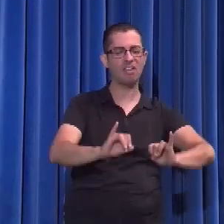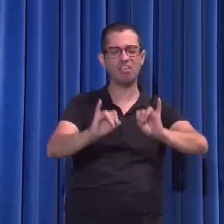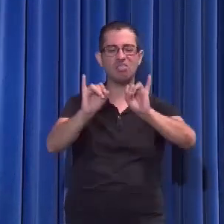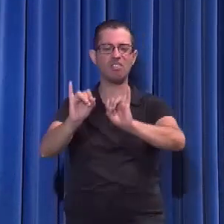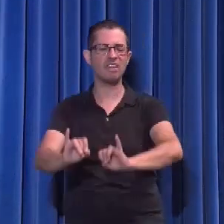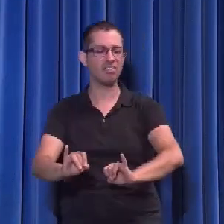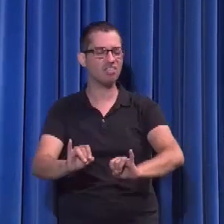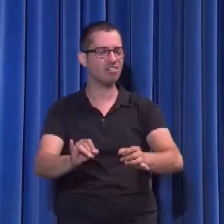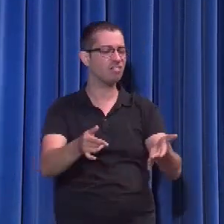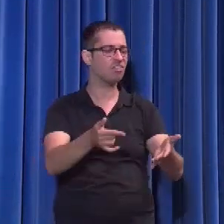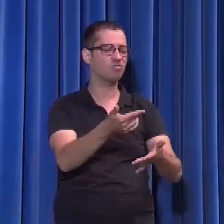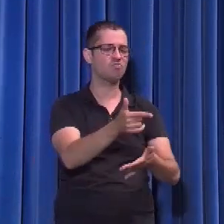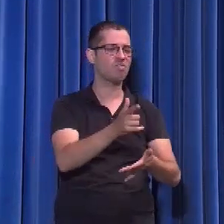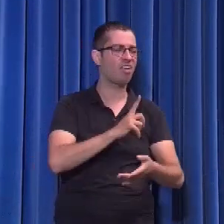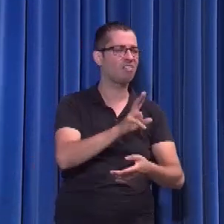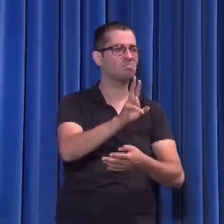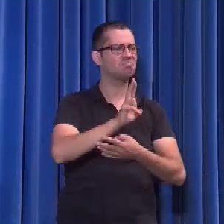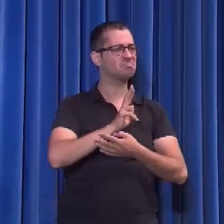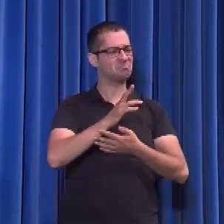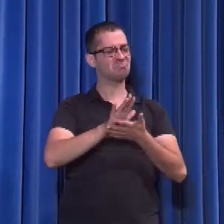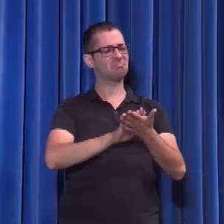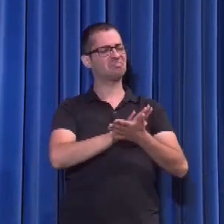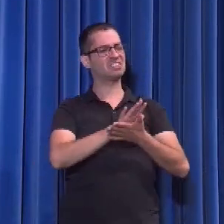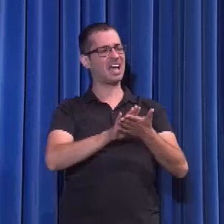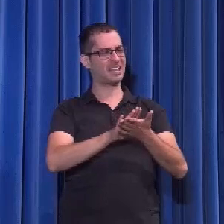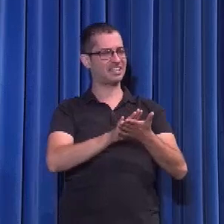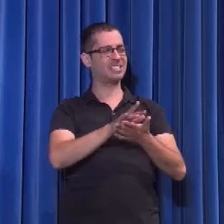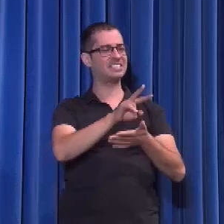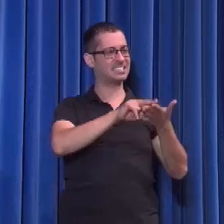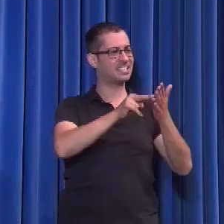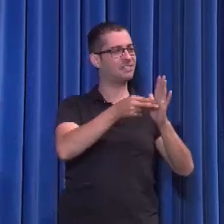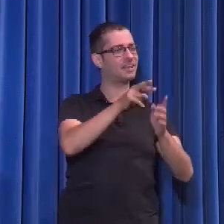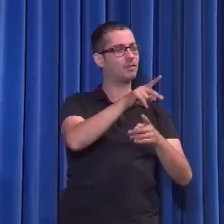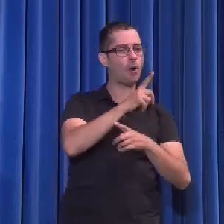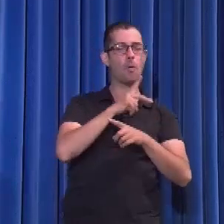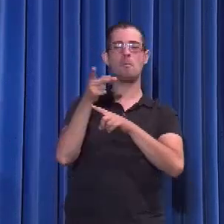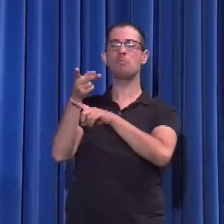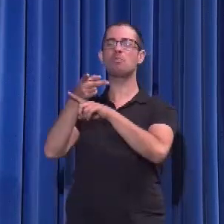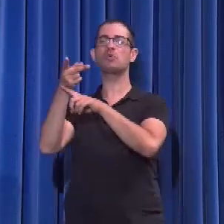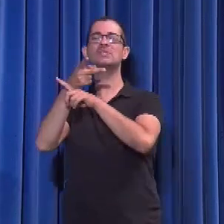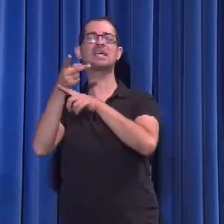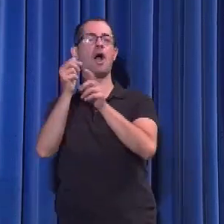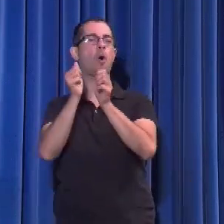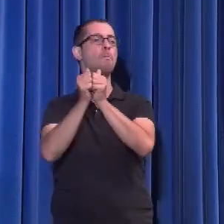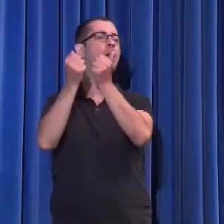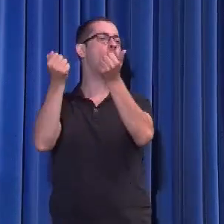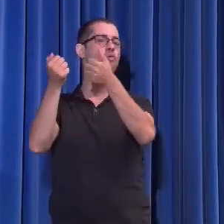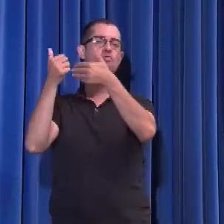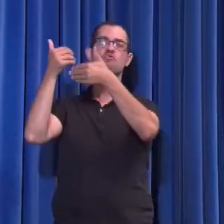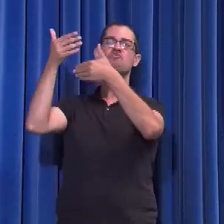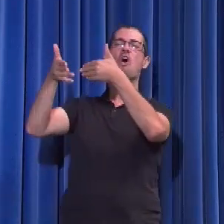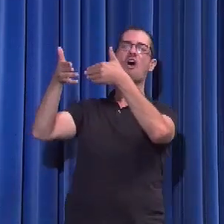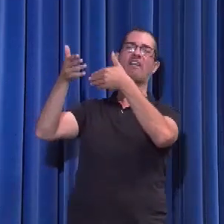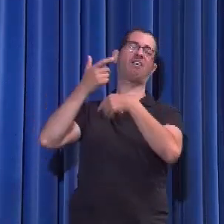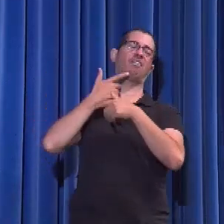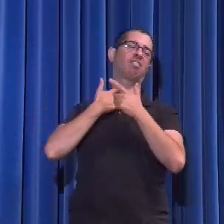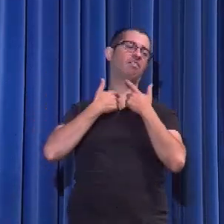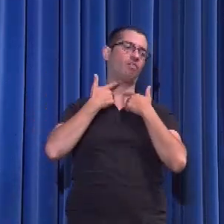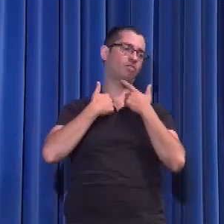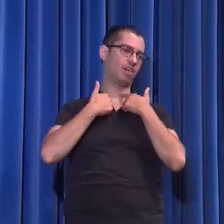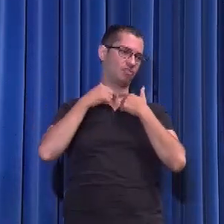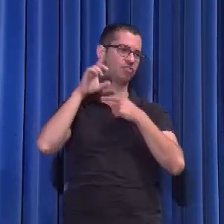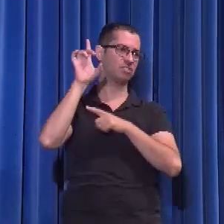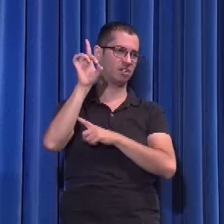estava buscando o pão fora da vontade de Deus, fora do próprio Deus.